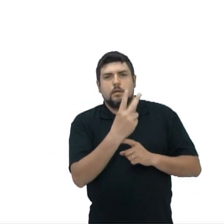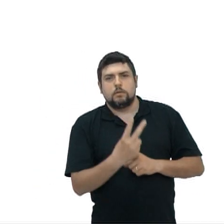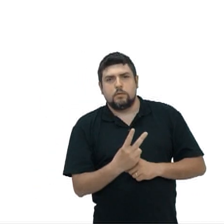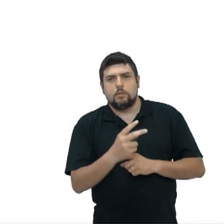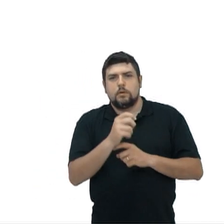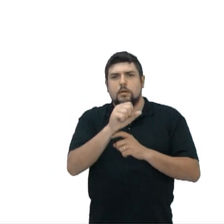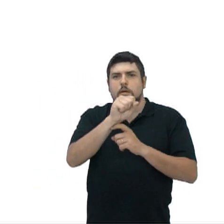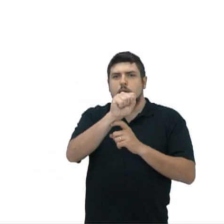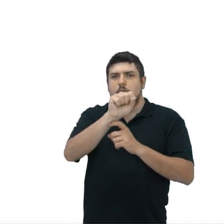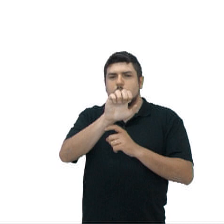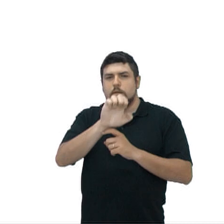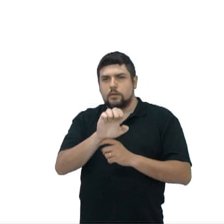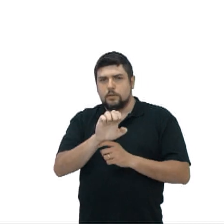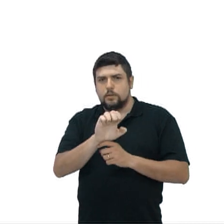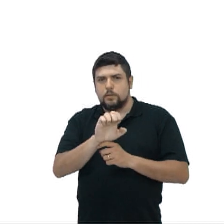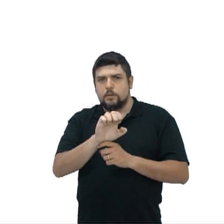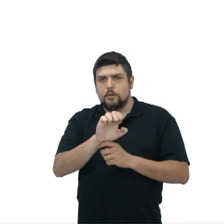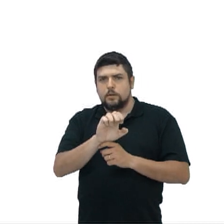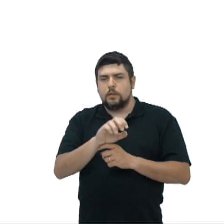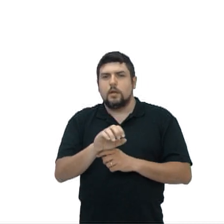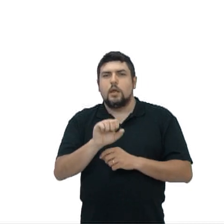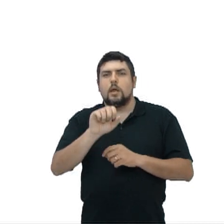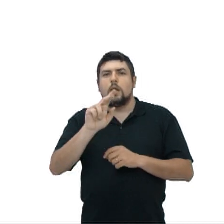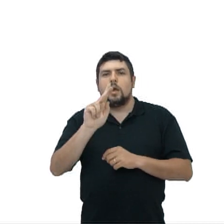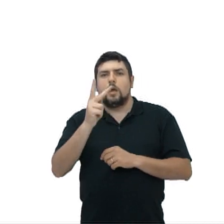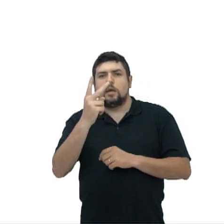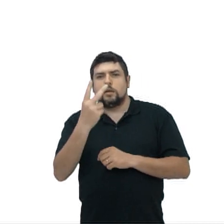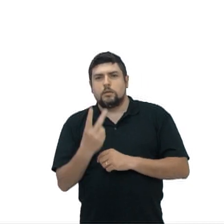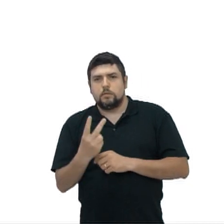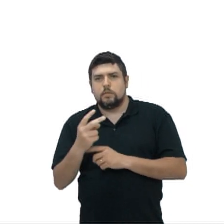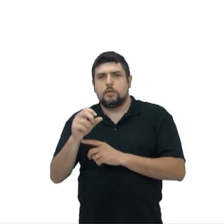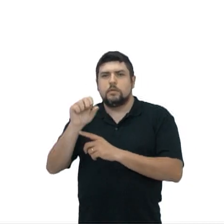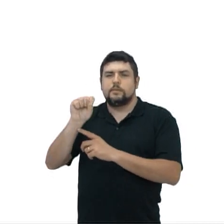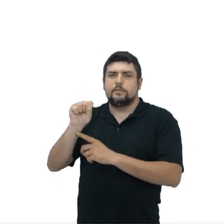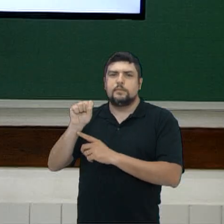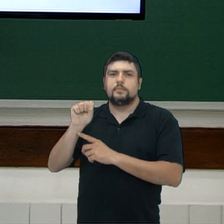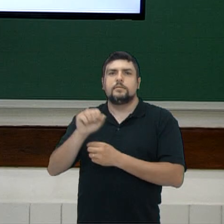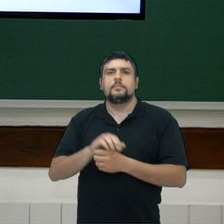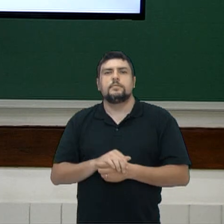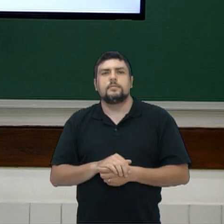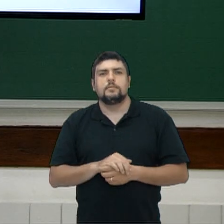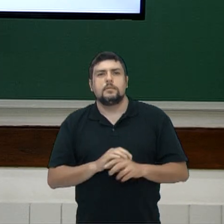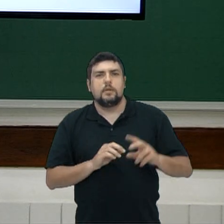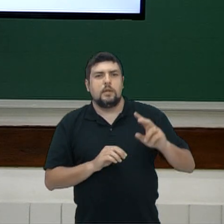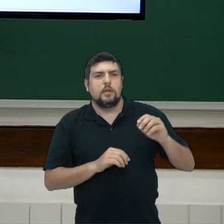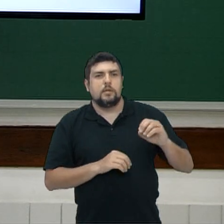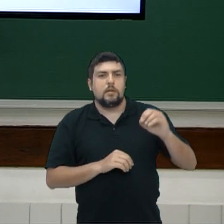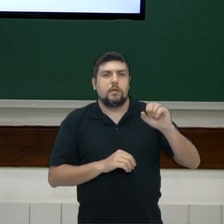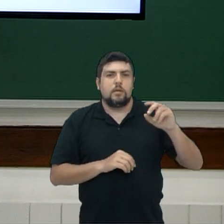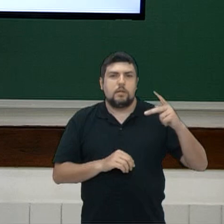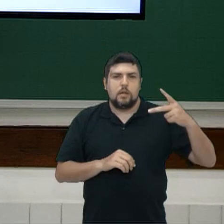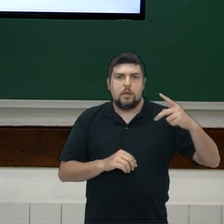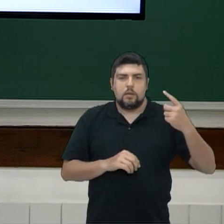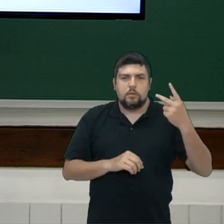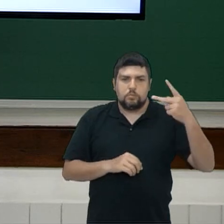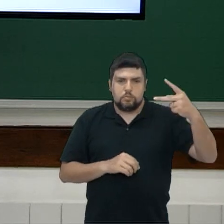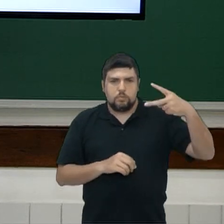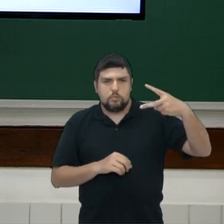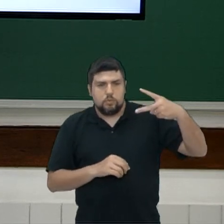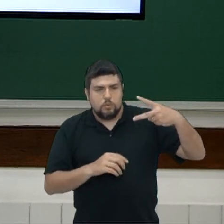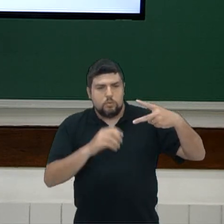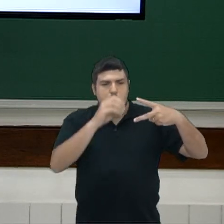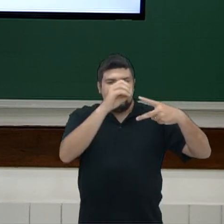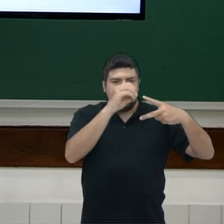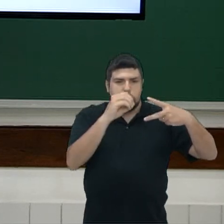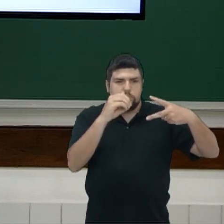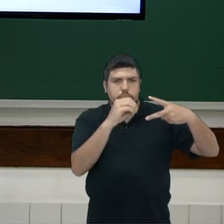H2SE e H2S. 2 átomos de hidrogênio, 1 átomo de selênio e depois